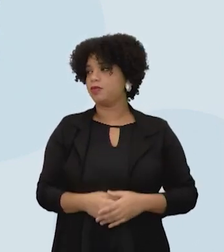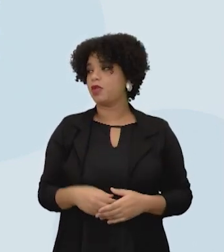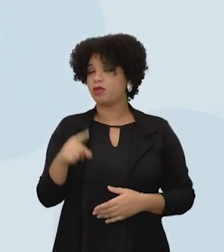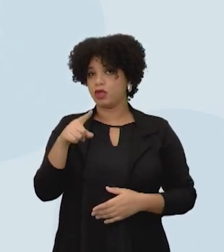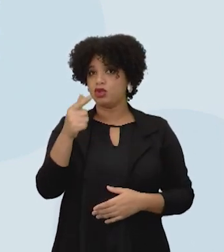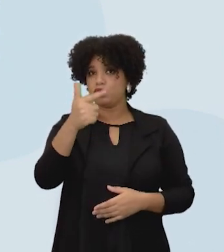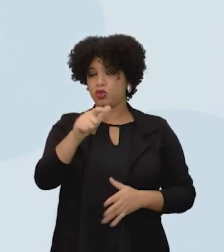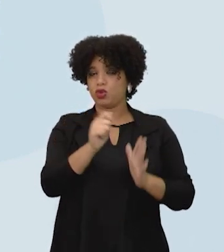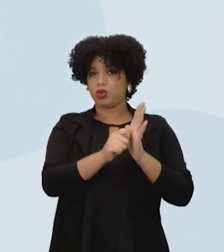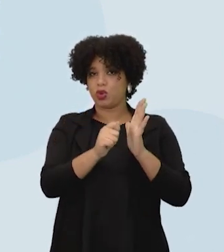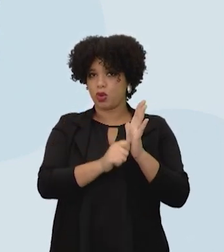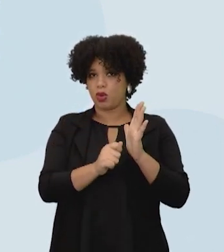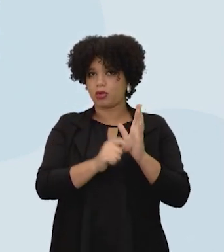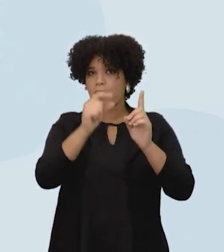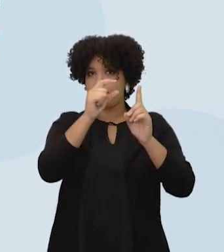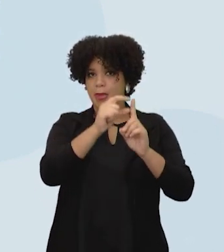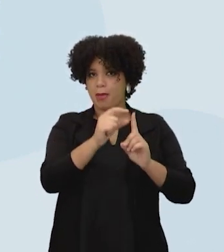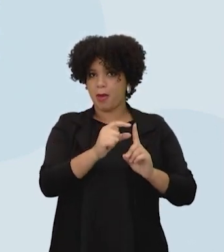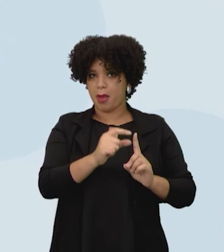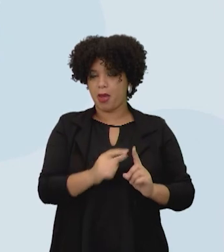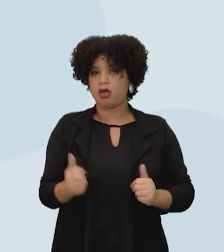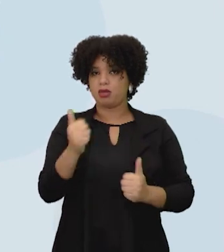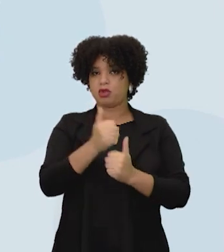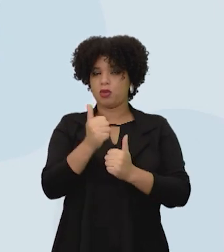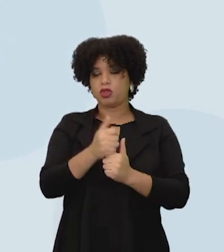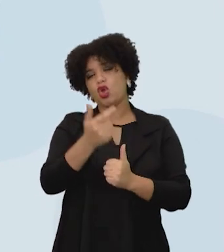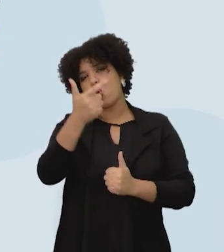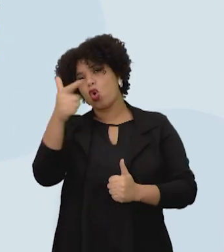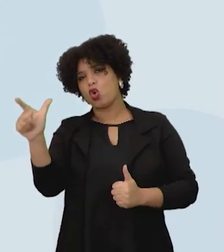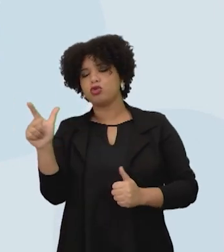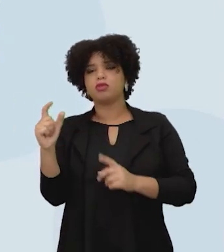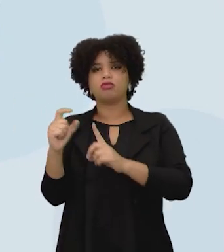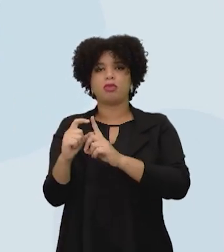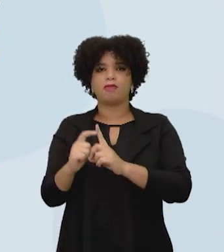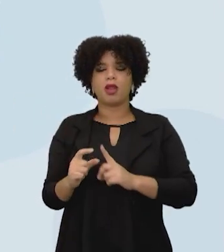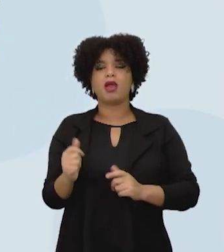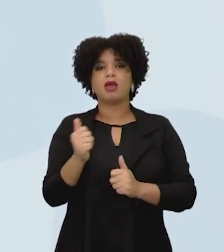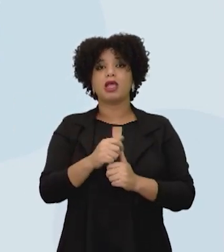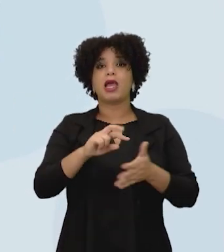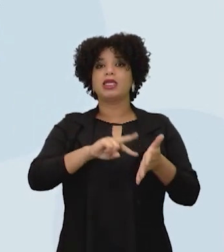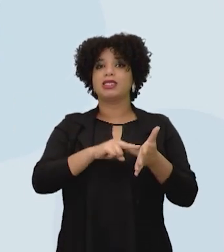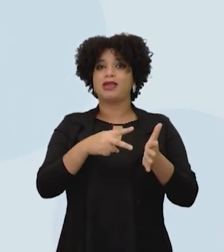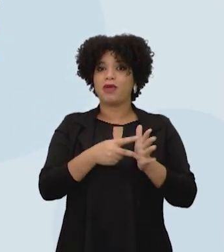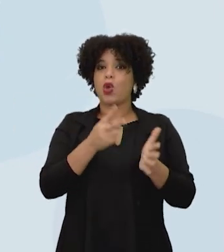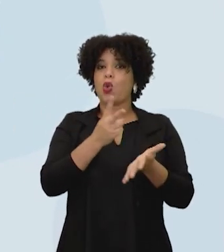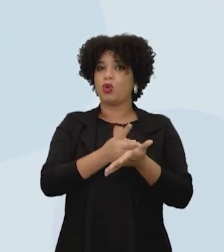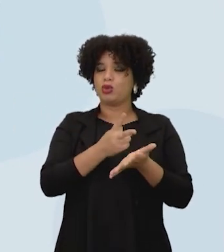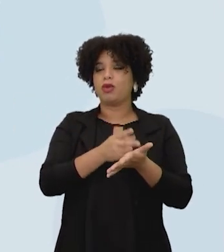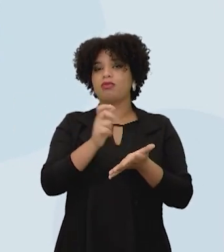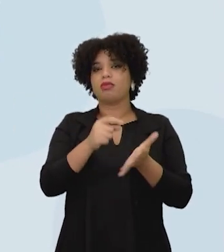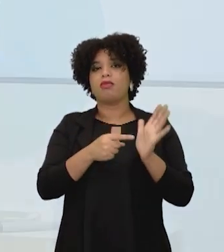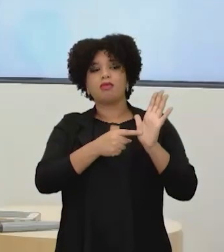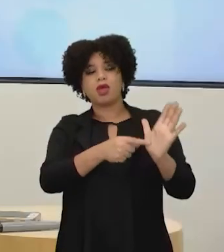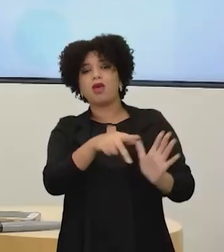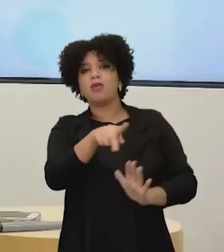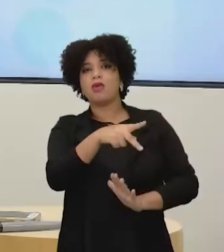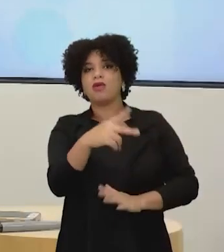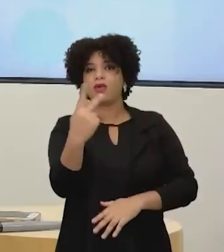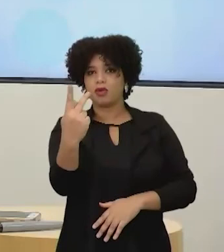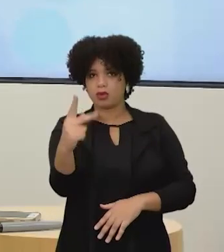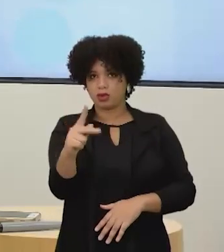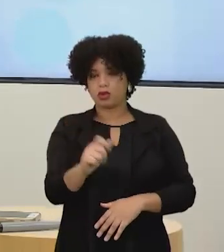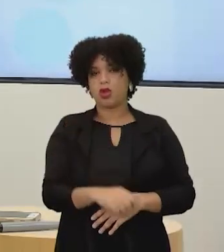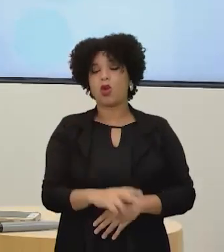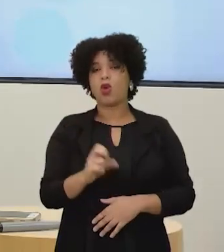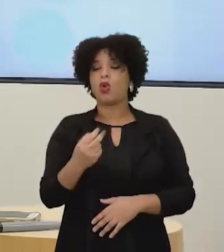esse trecho, substituindo essas expressões ou palavras por outras que mantenham o sentido. Pode mostrar para o seu professor ou professora. Mande